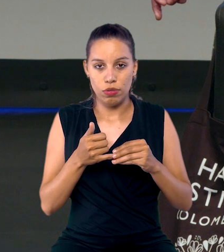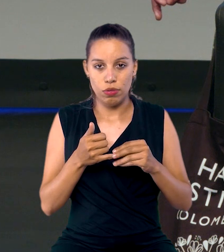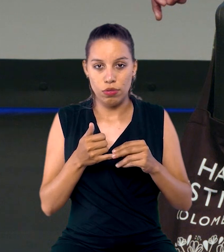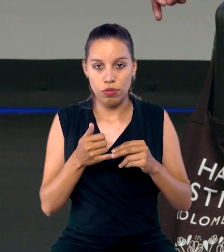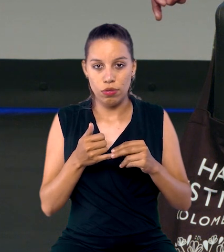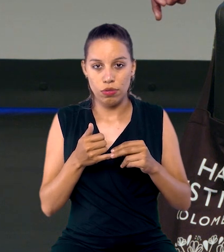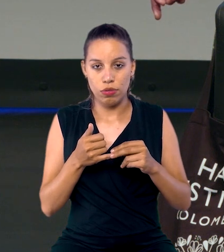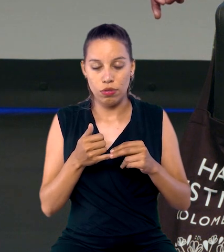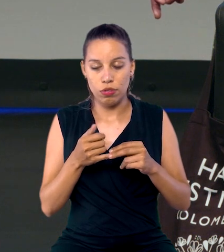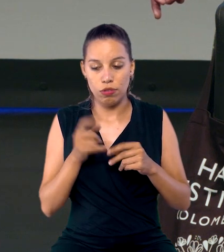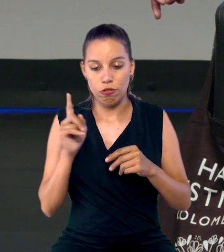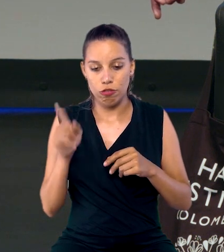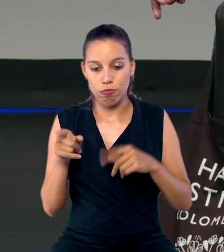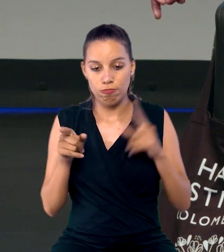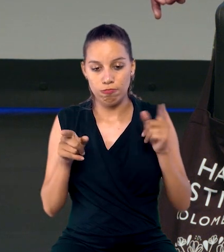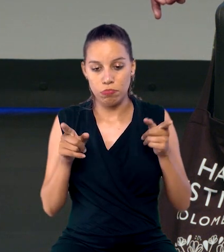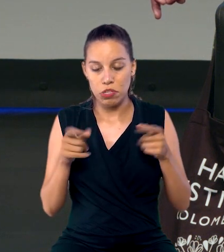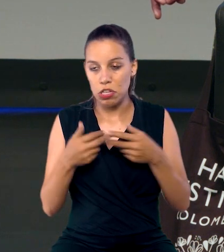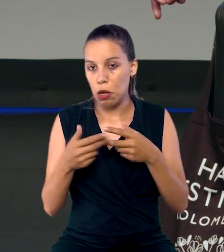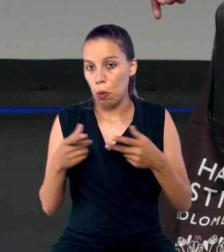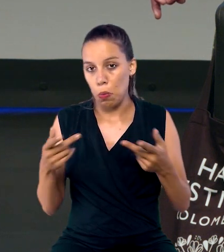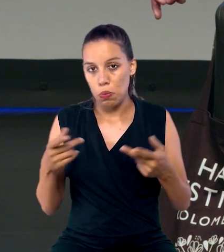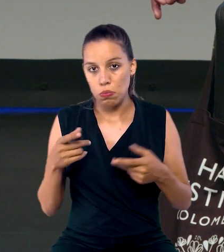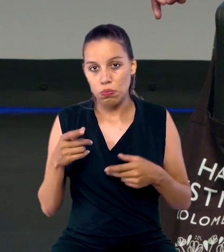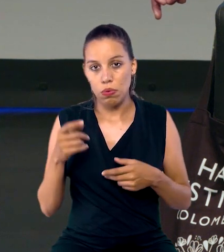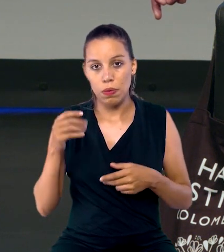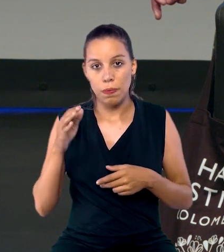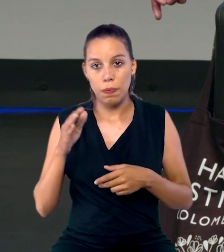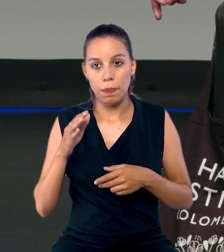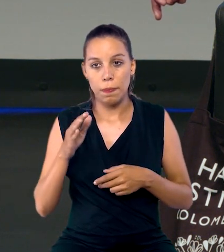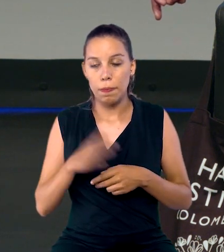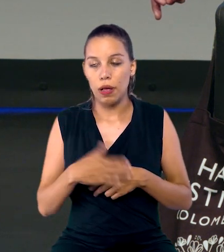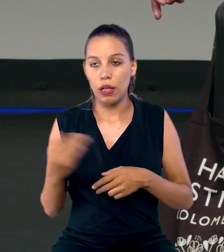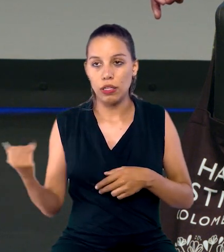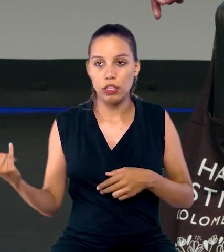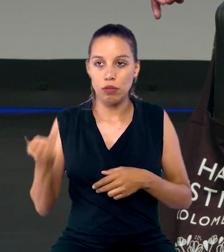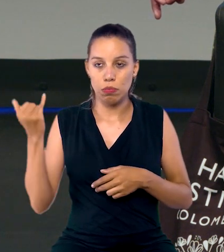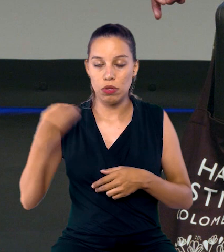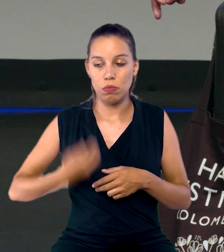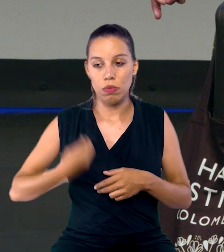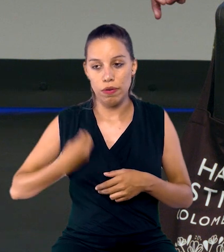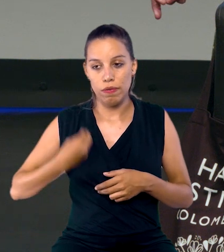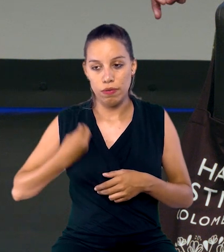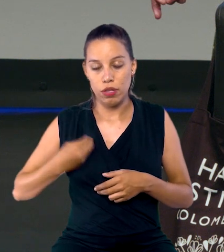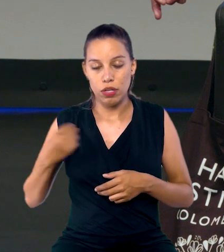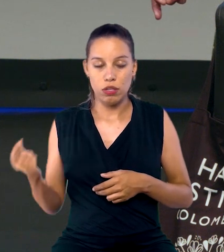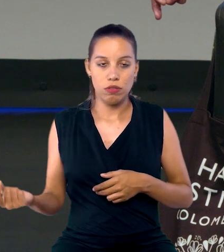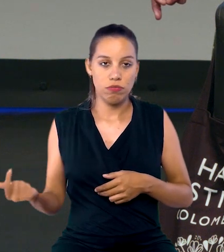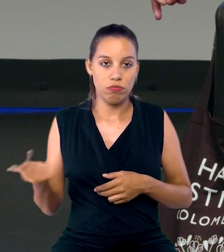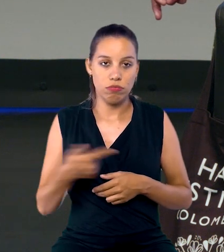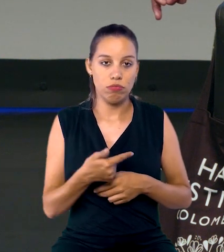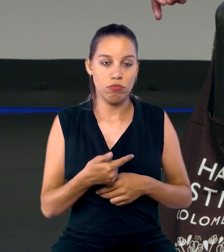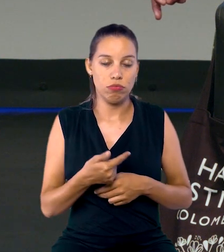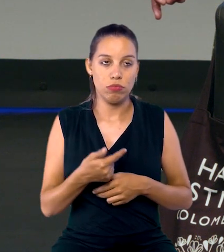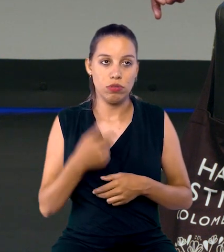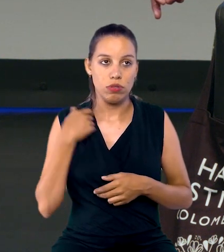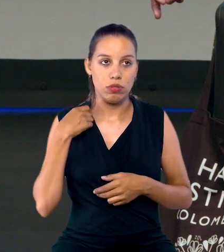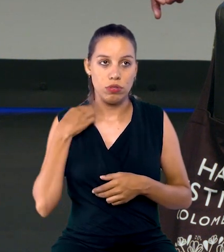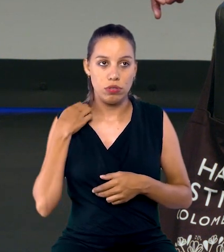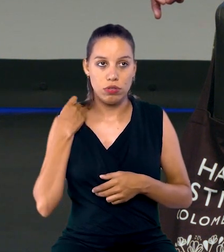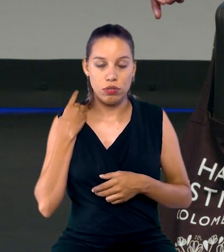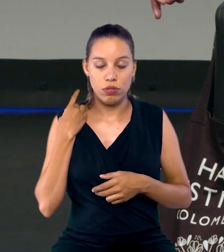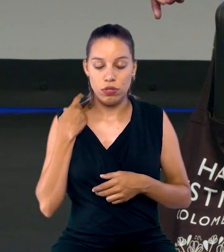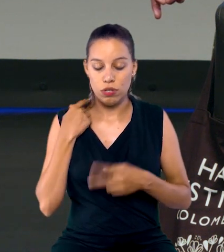tão válidos e importantes para a nossa vida e existência do que o outro, né? Então,